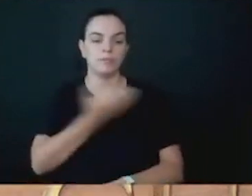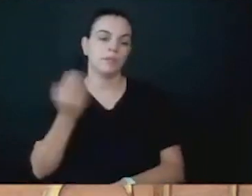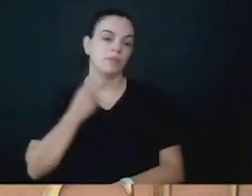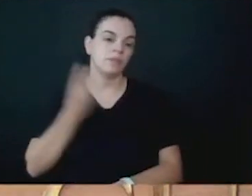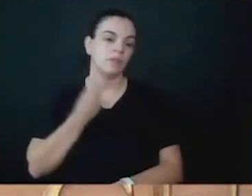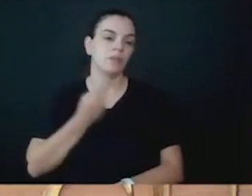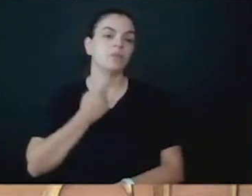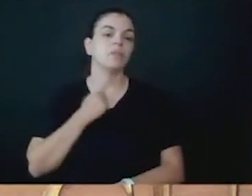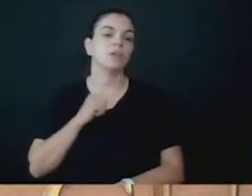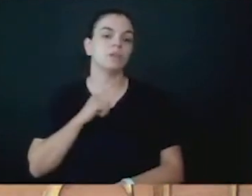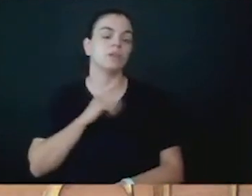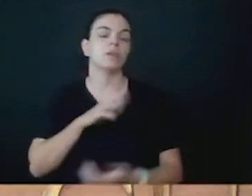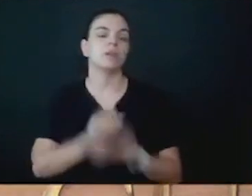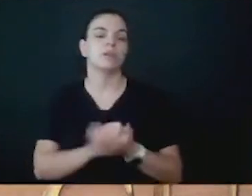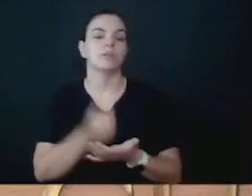acredito que já se inscreveram.